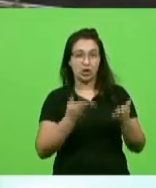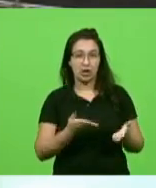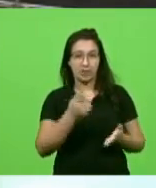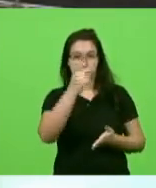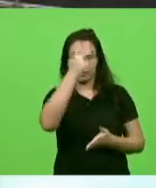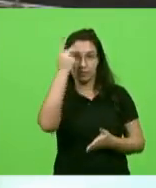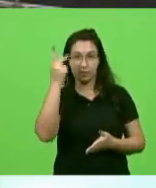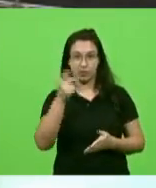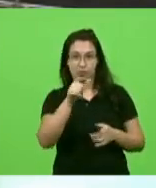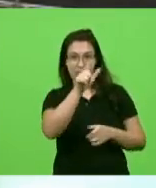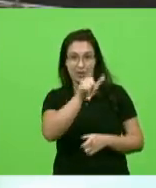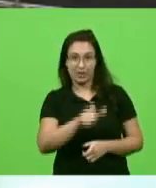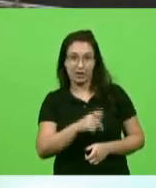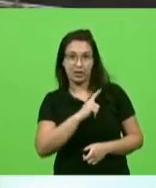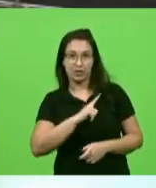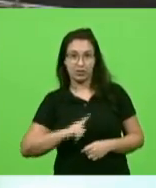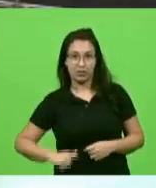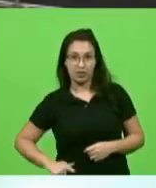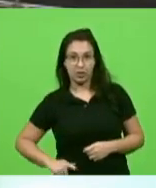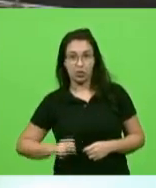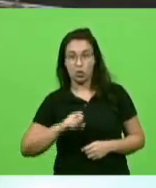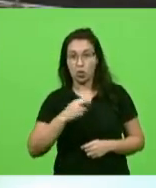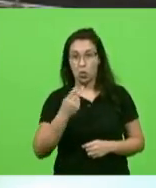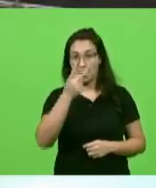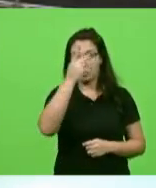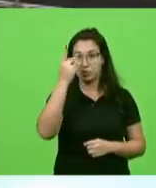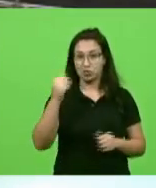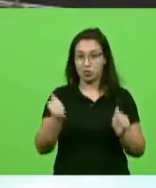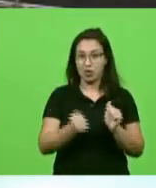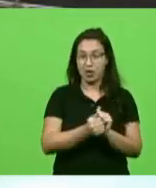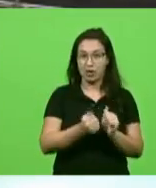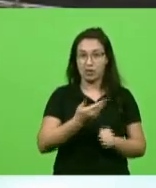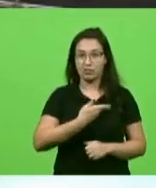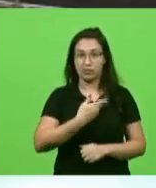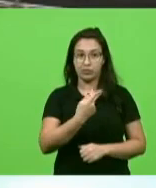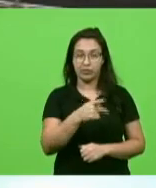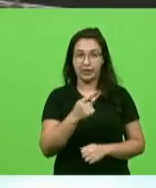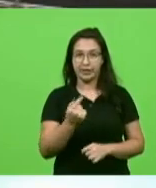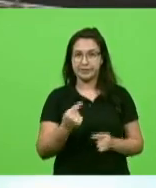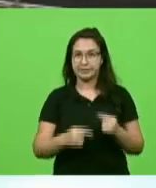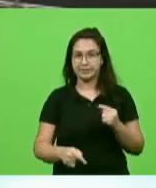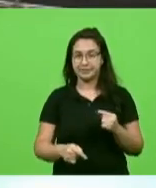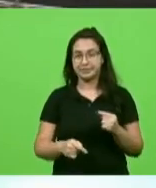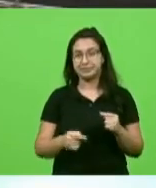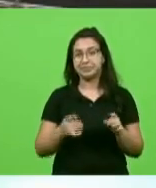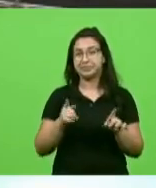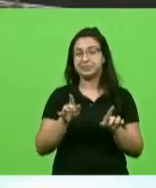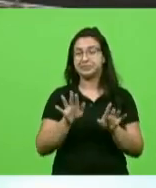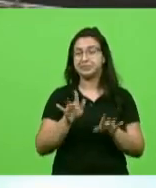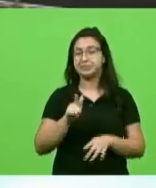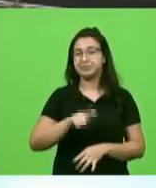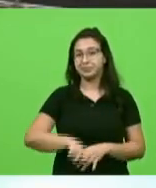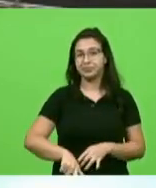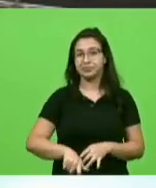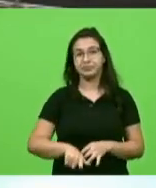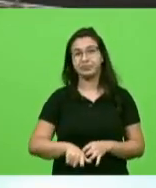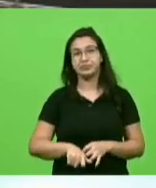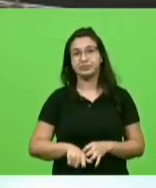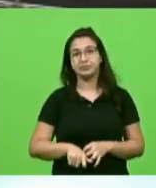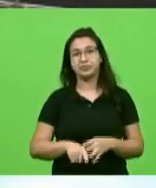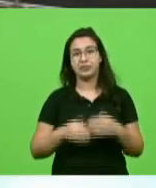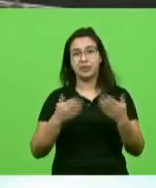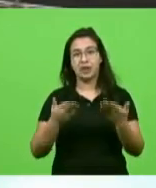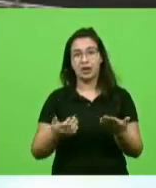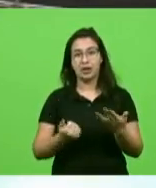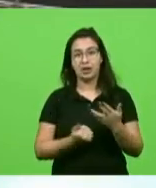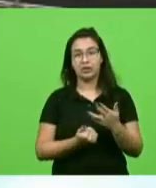entorno registre-se também que após a depilação é dos Autos investigativos